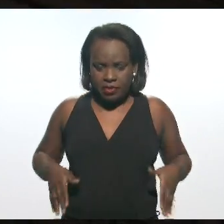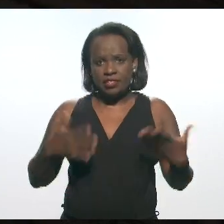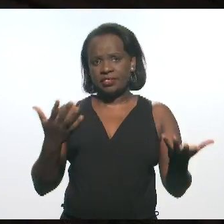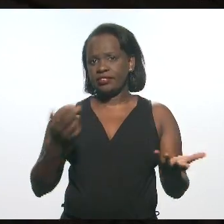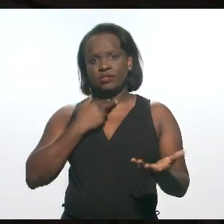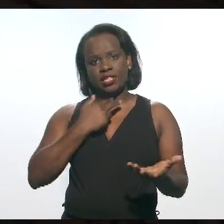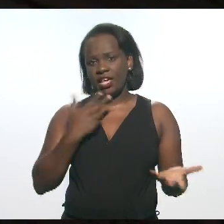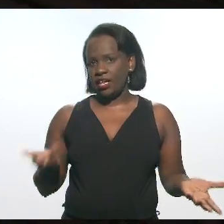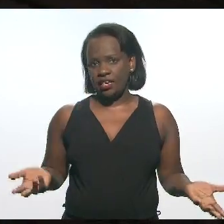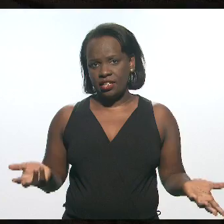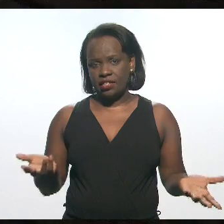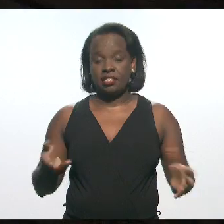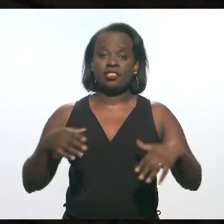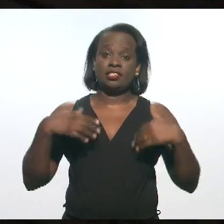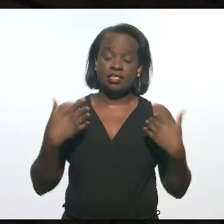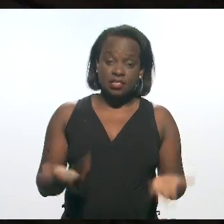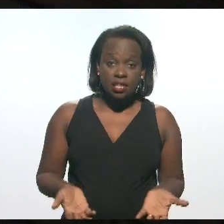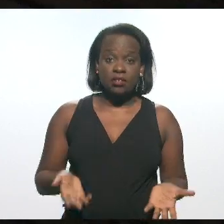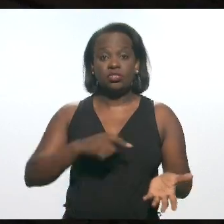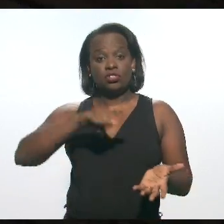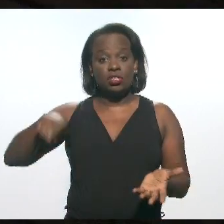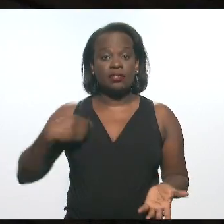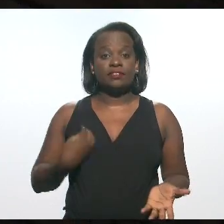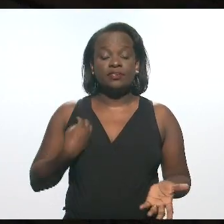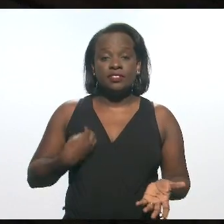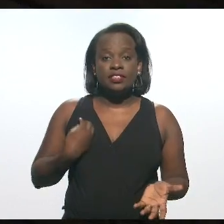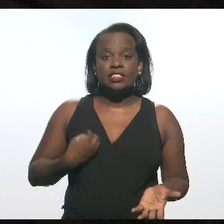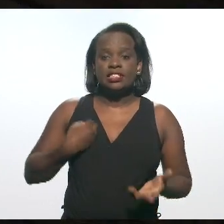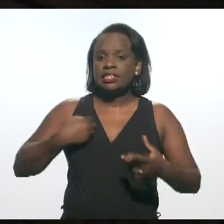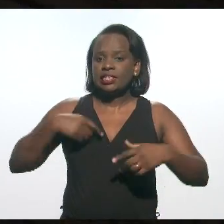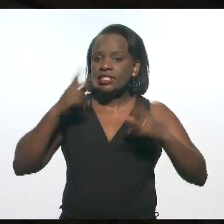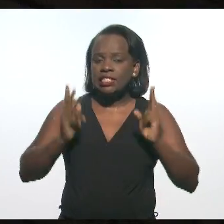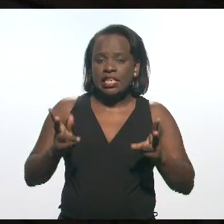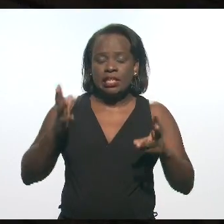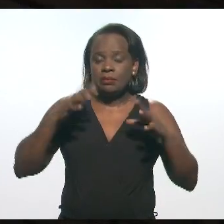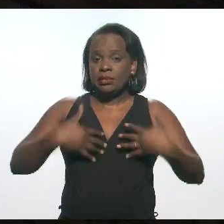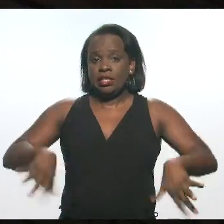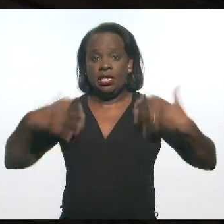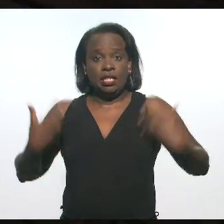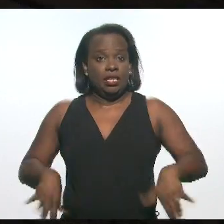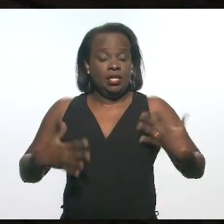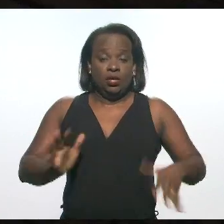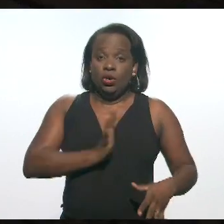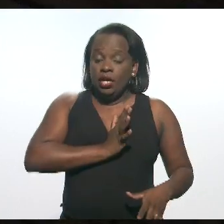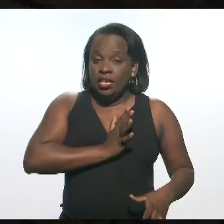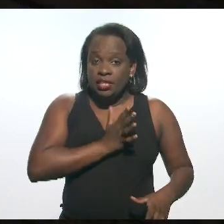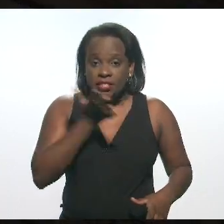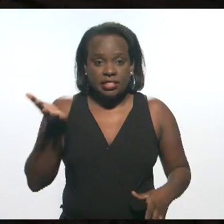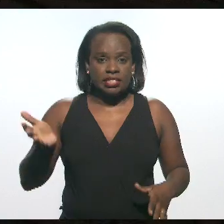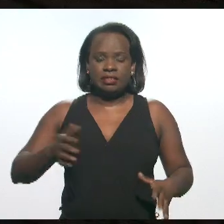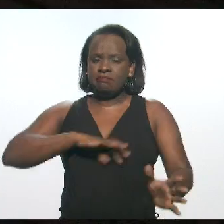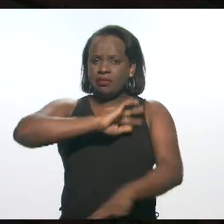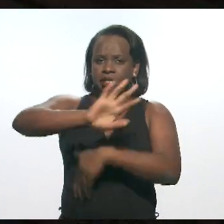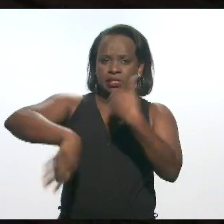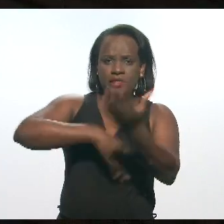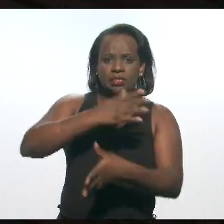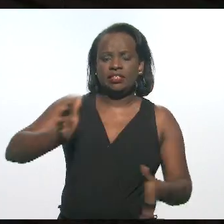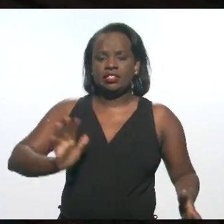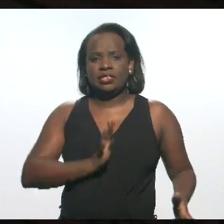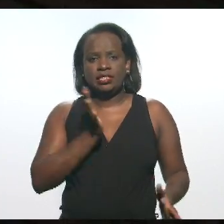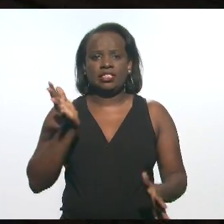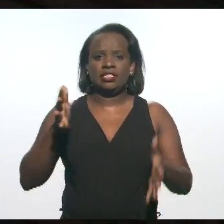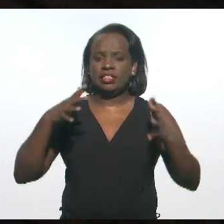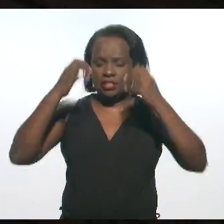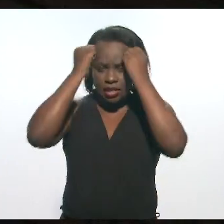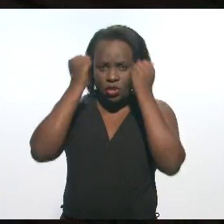armados então o senhor presidente nós vivemos no estado de terror no estado de esculhambação no